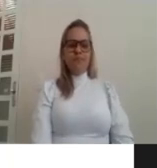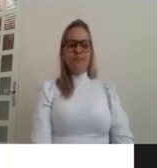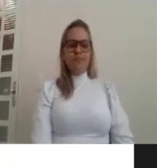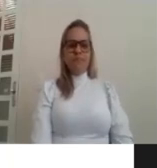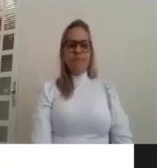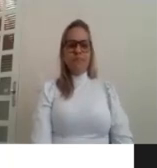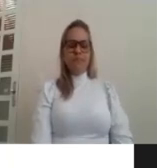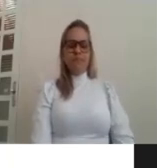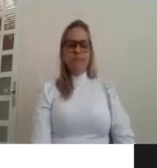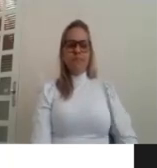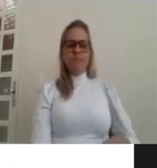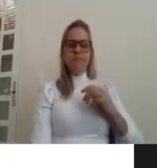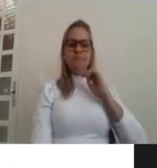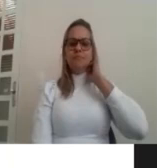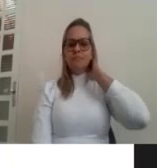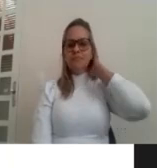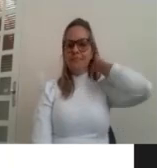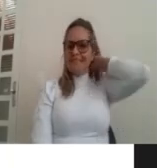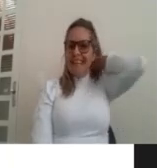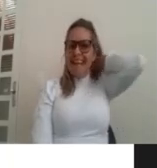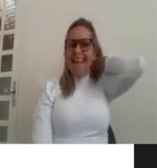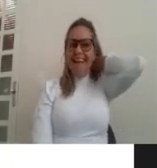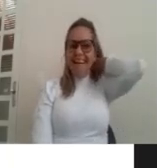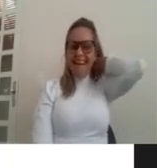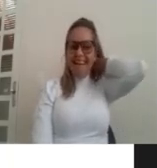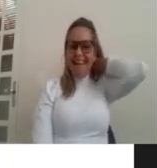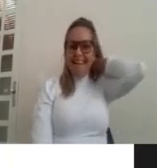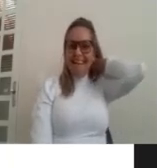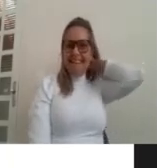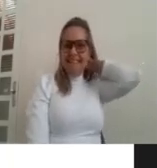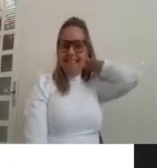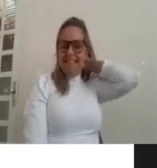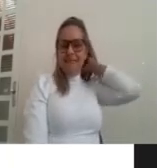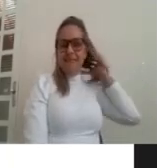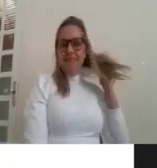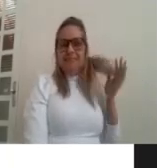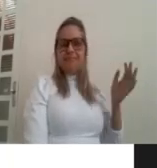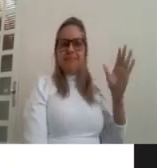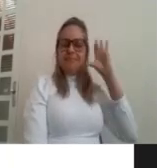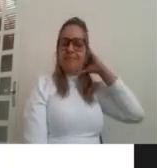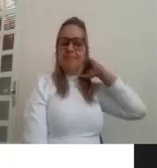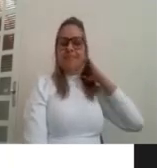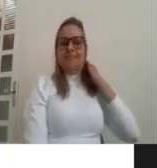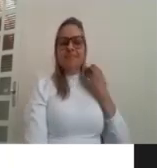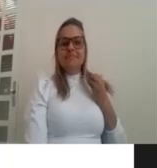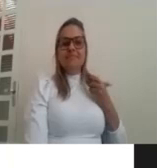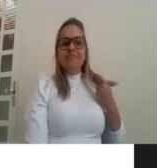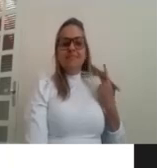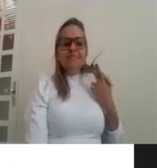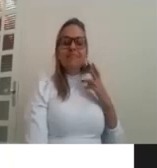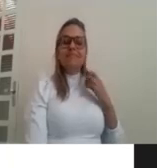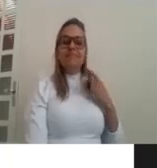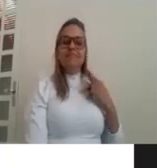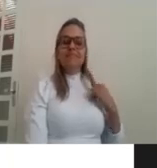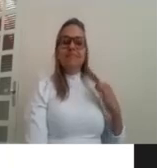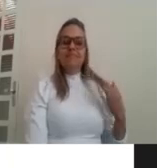agora, senão vai atrasar o almoço de vocês aí. Diga lá, Maria Lúcia. Eu tenho uma dúvida com relação à